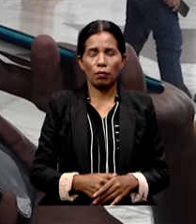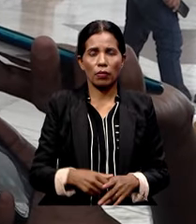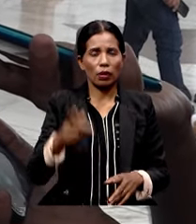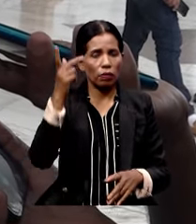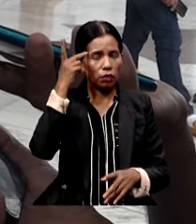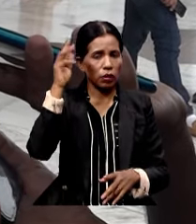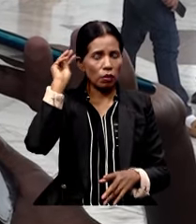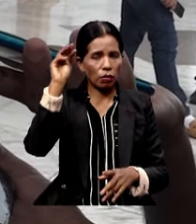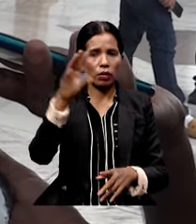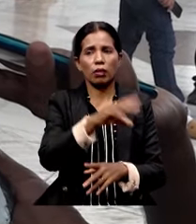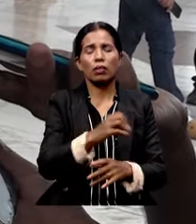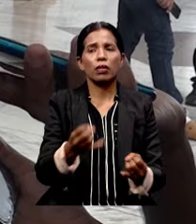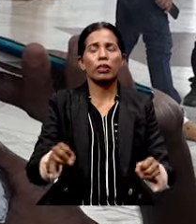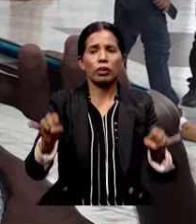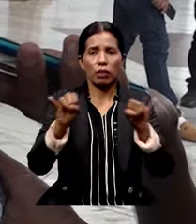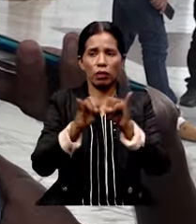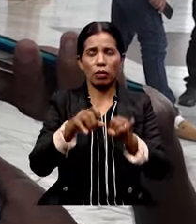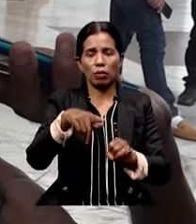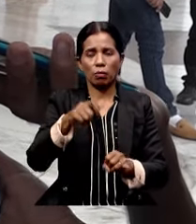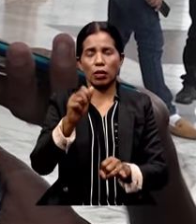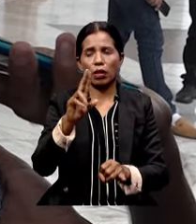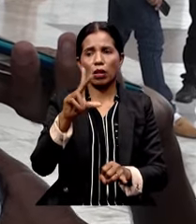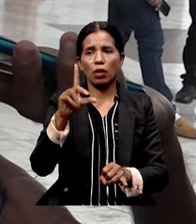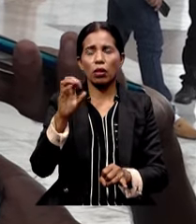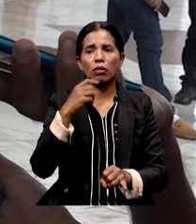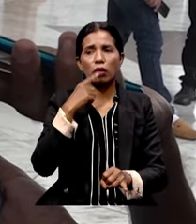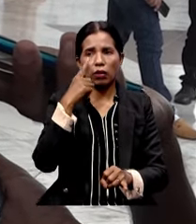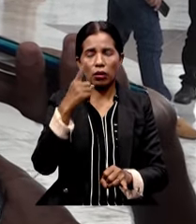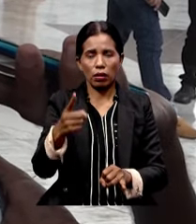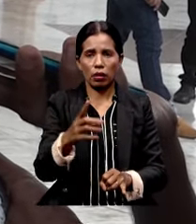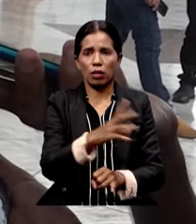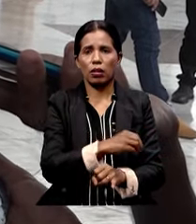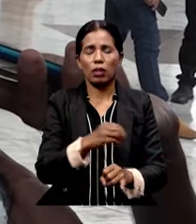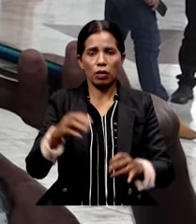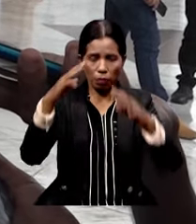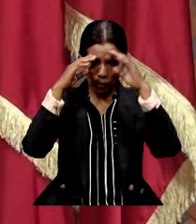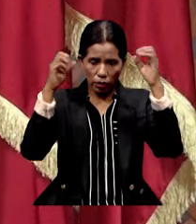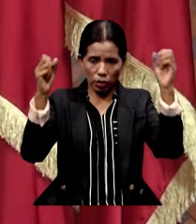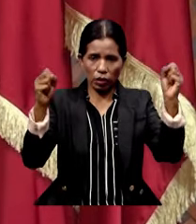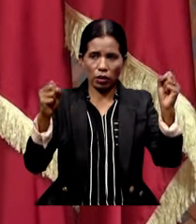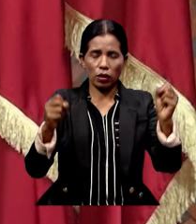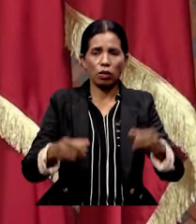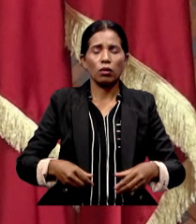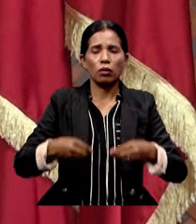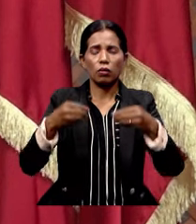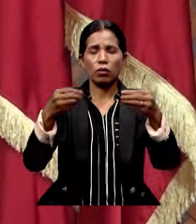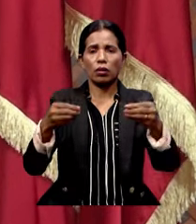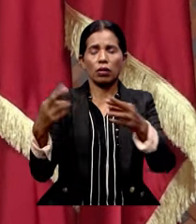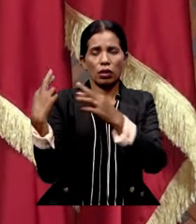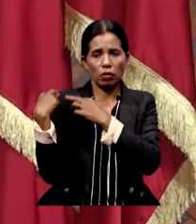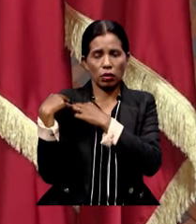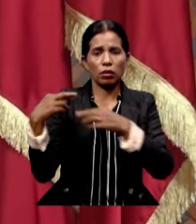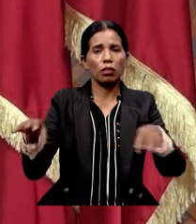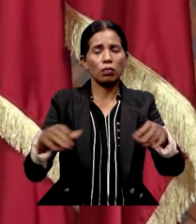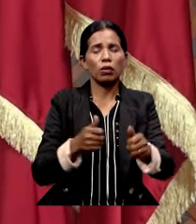Vice-ministro Fortalecimento Institucional, Paulo Manuel da Silva dos Remédios Hateteng, Presidente da República, exerce a função tuir